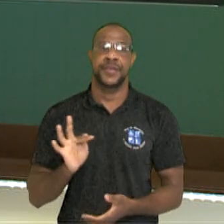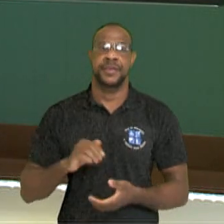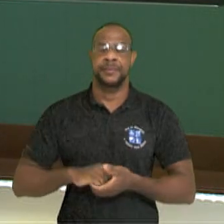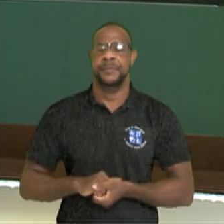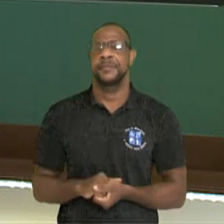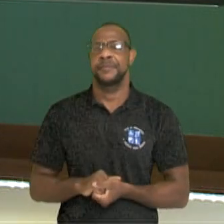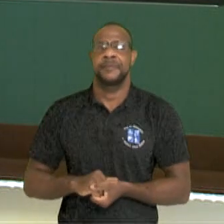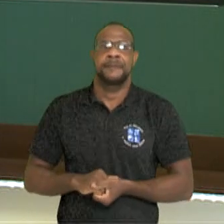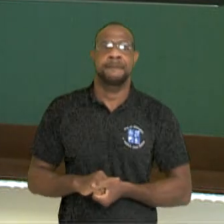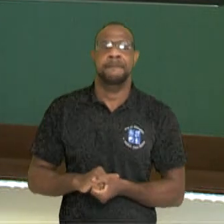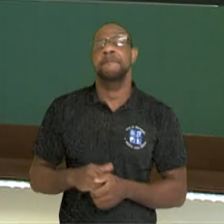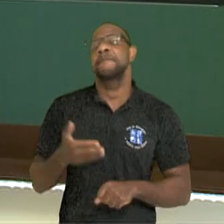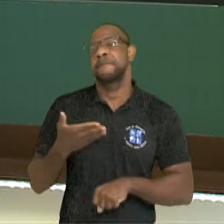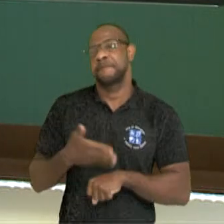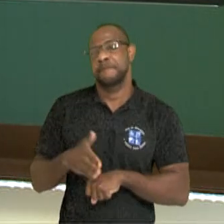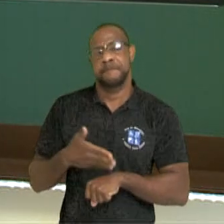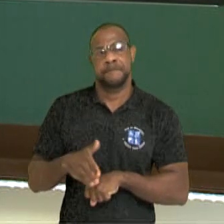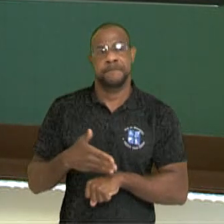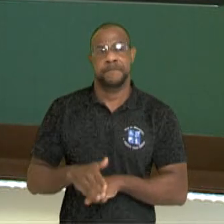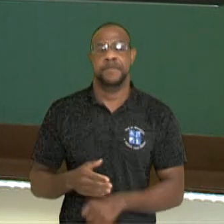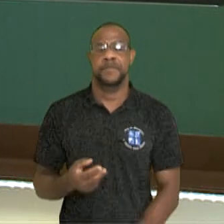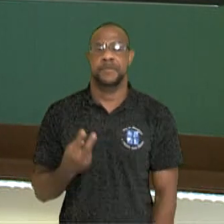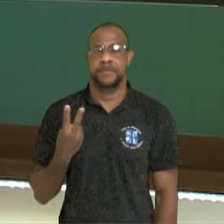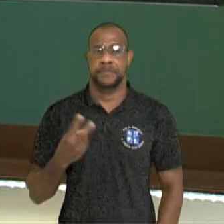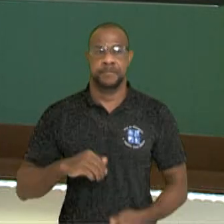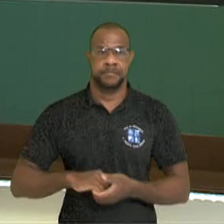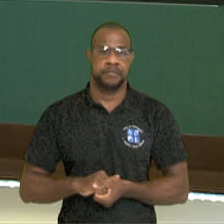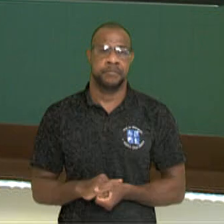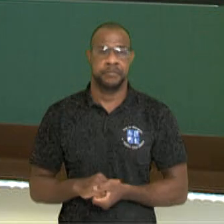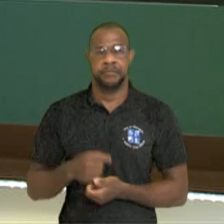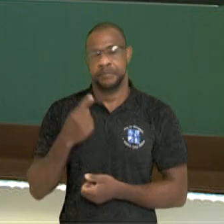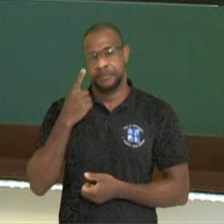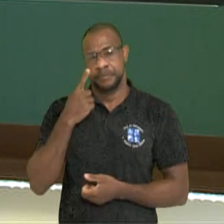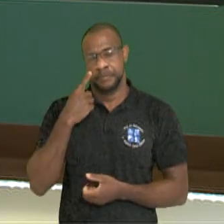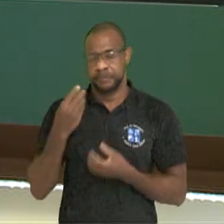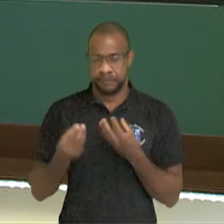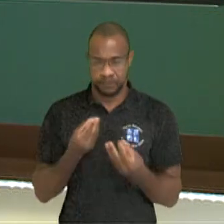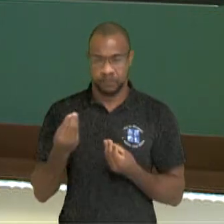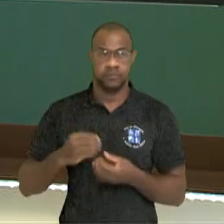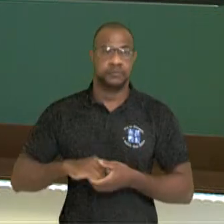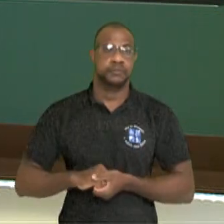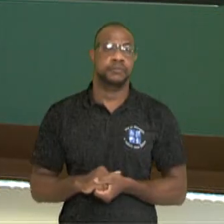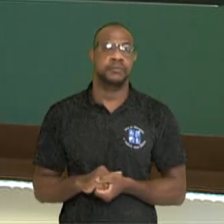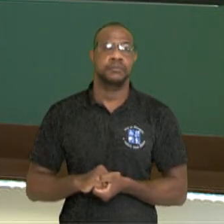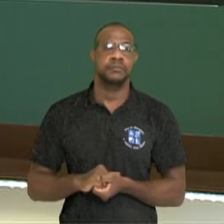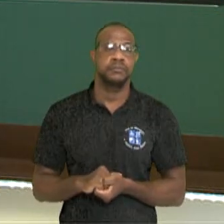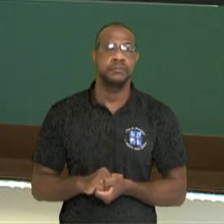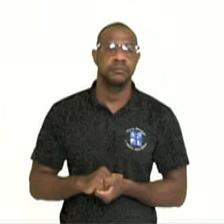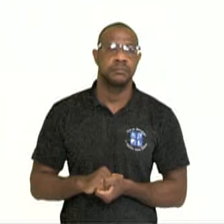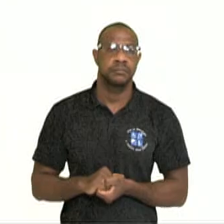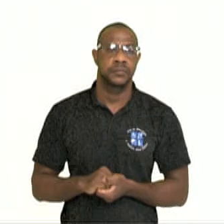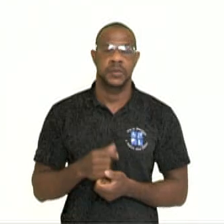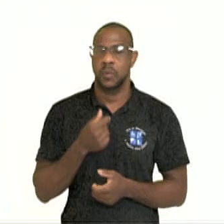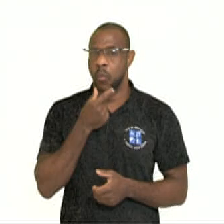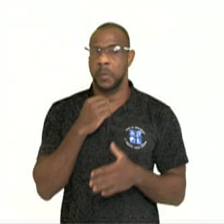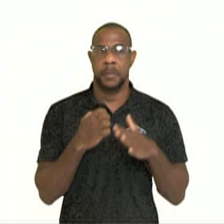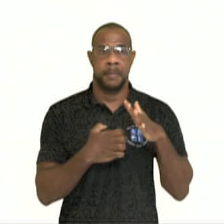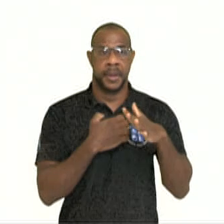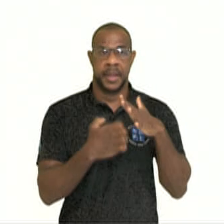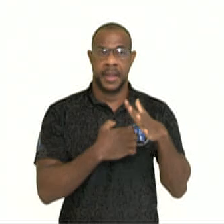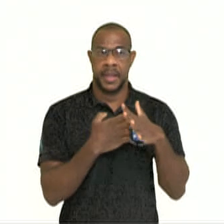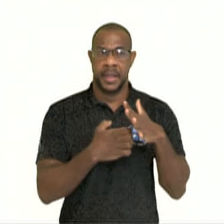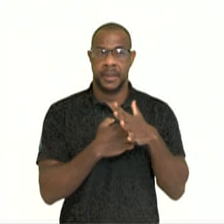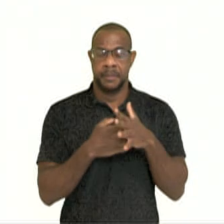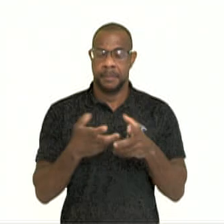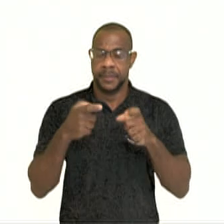ok? Vamos, então, para o exercício 2, vamos para o praticando 2? Veja, o empresário